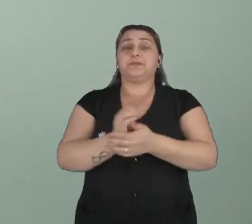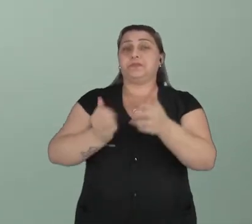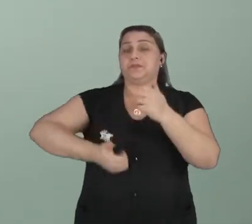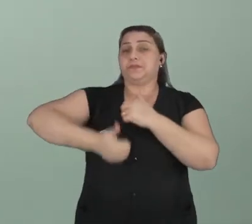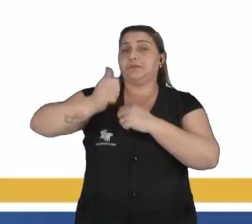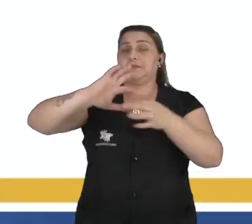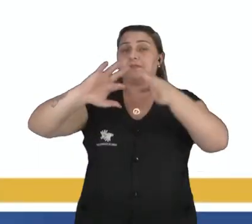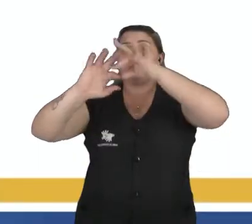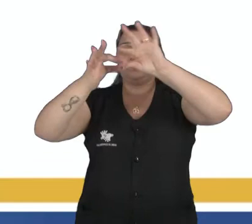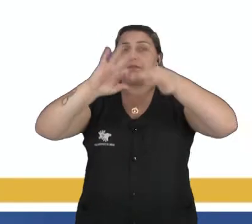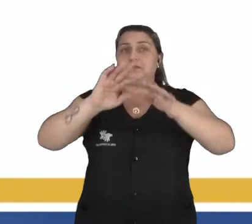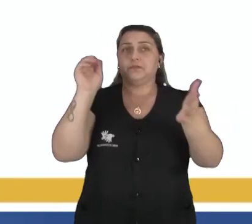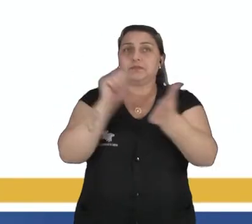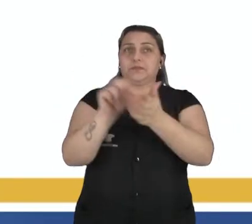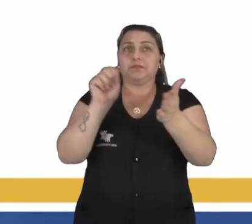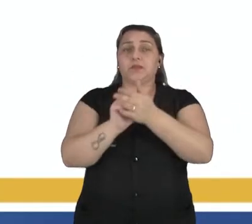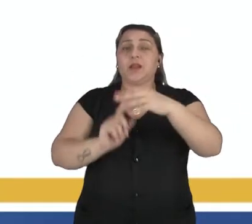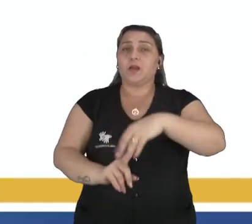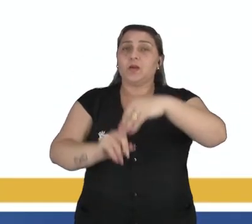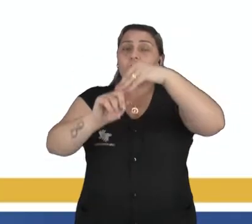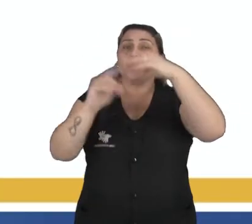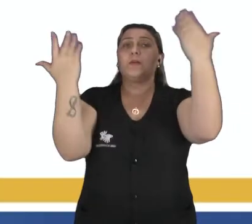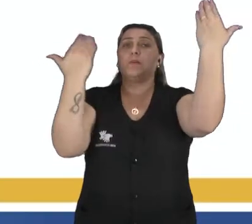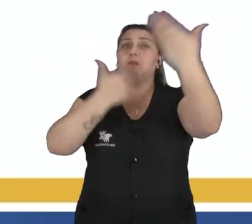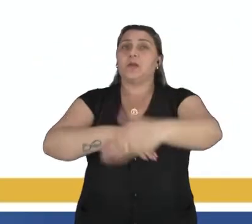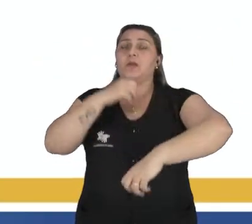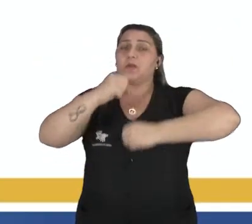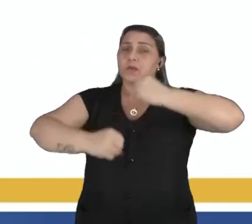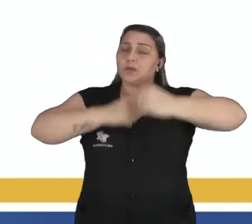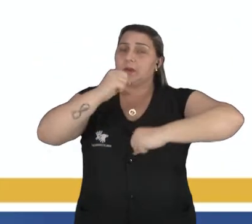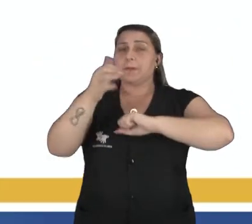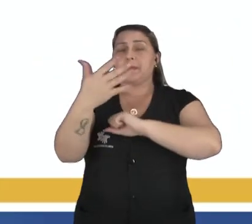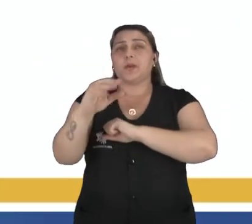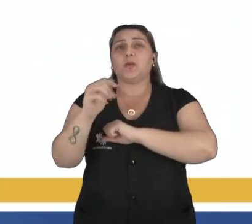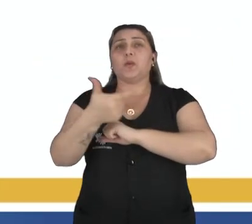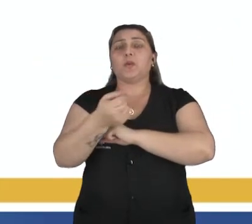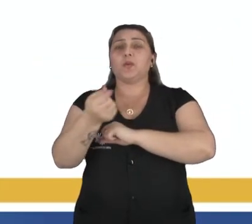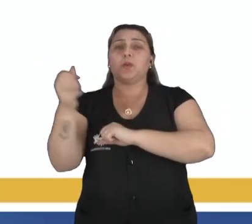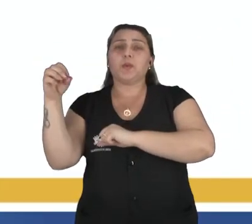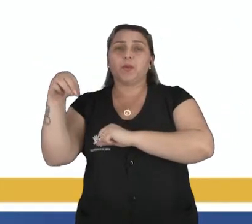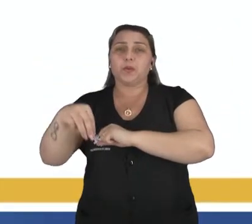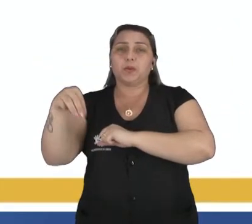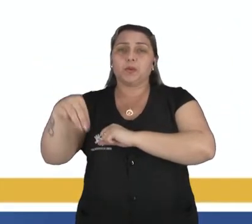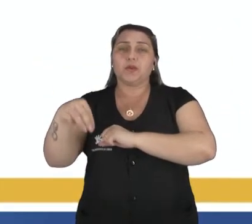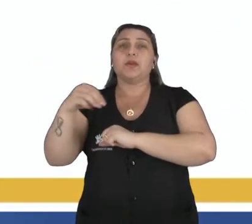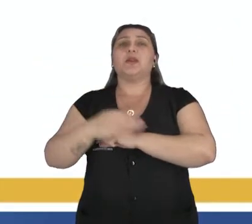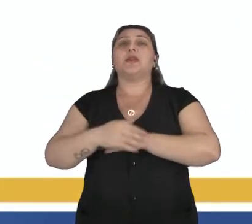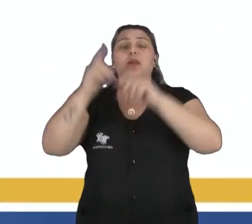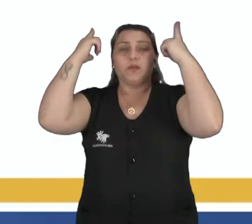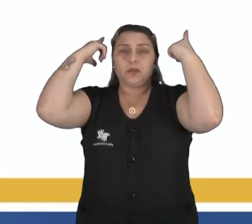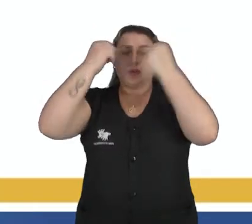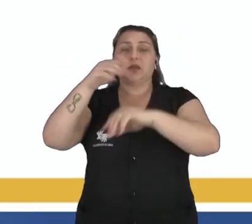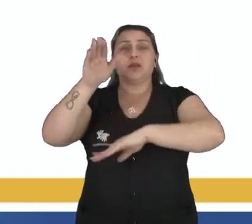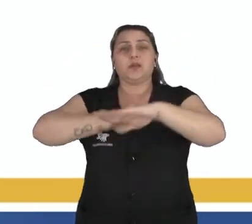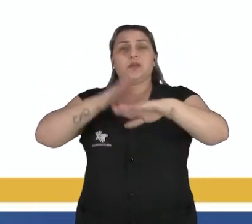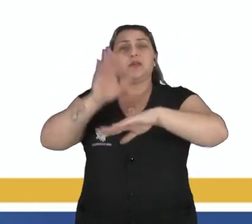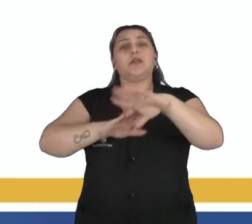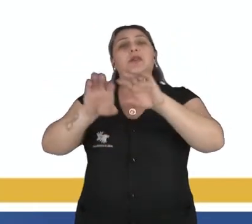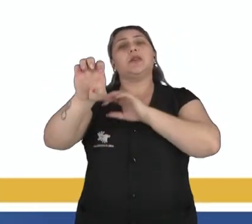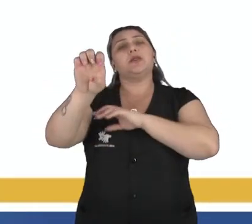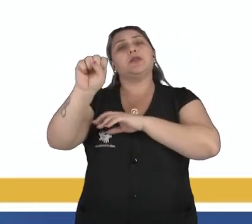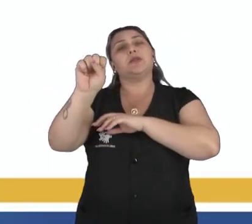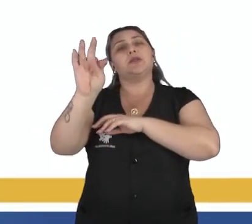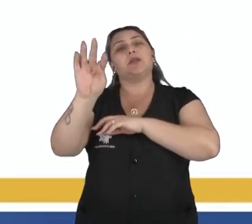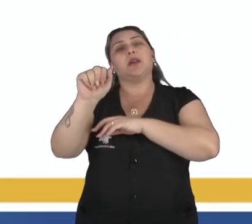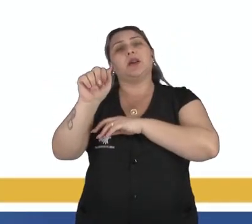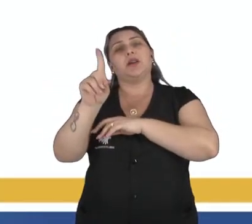primeira Olimpíada registrada, a única prova foi uma corrida de aproximadamente 200 metros, que os gregos chamavam de estádium.